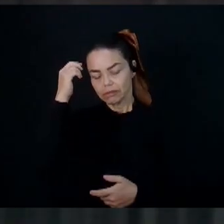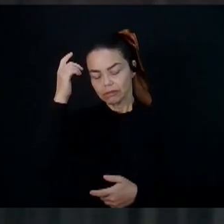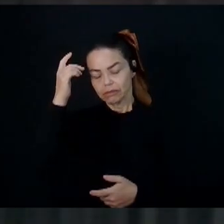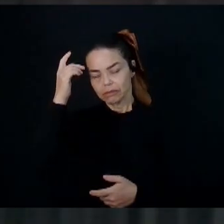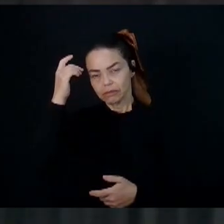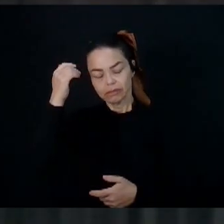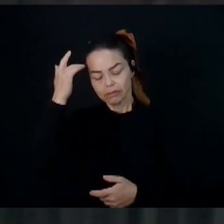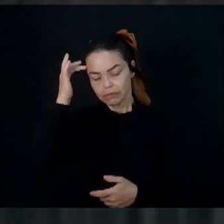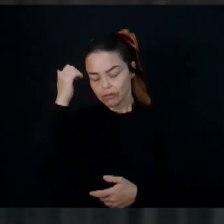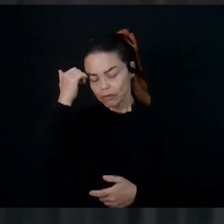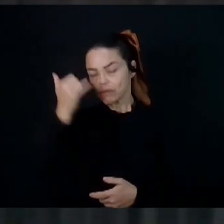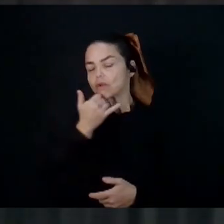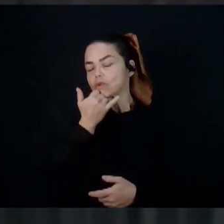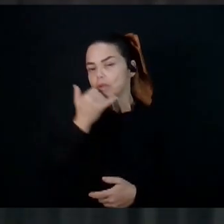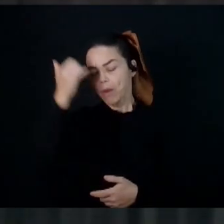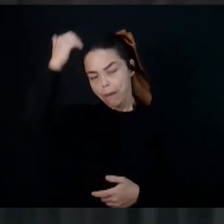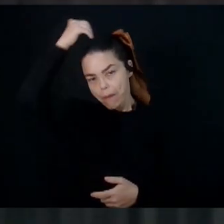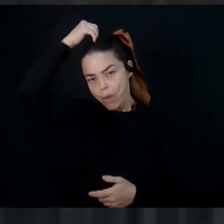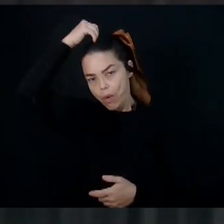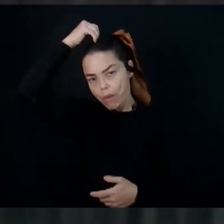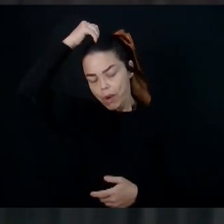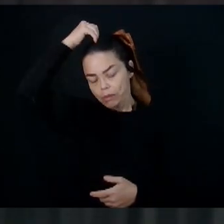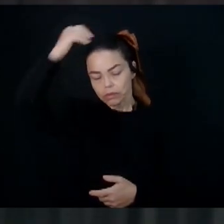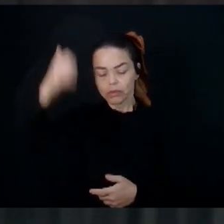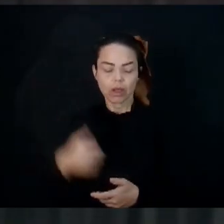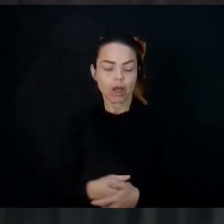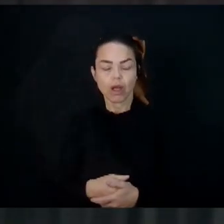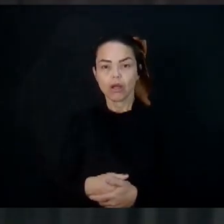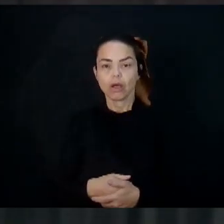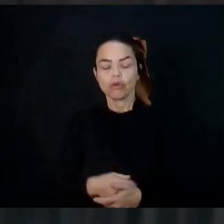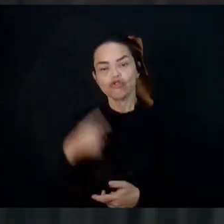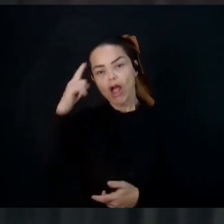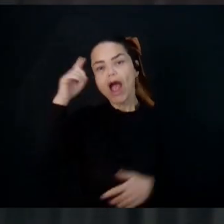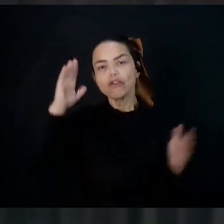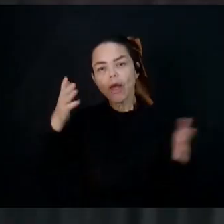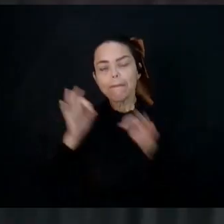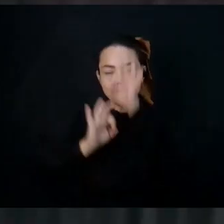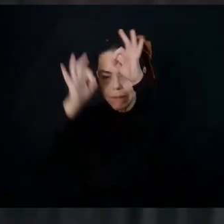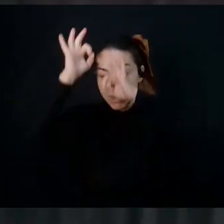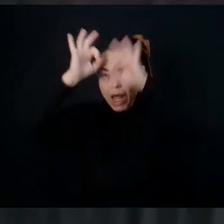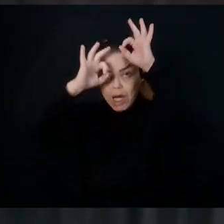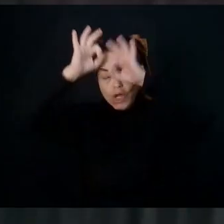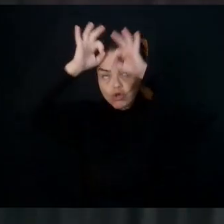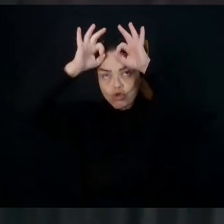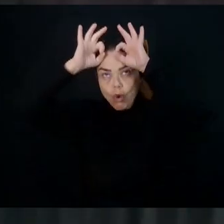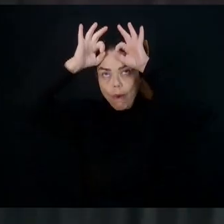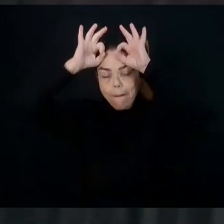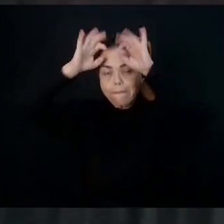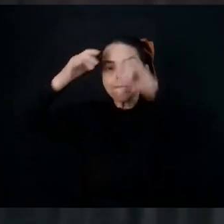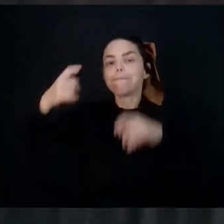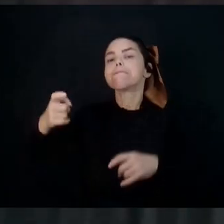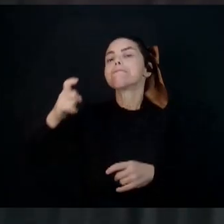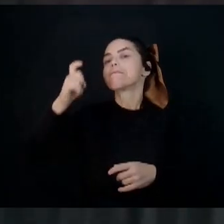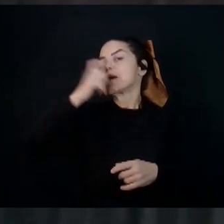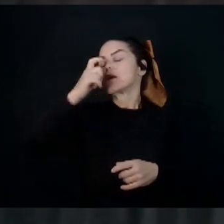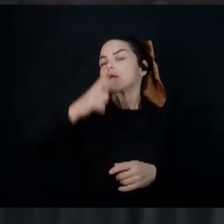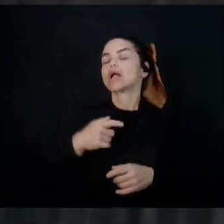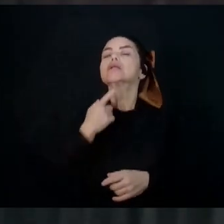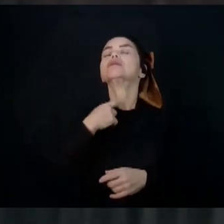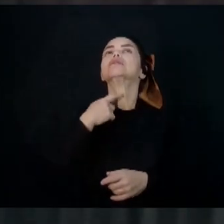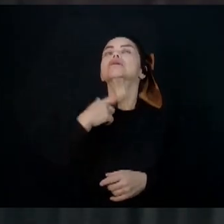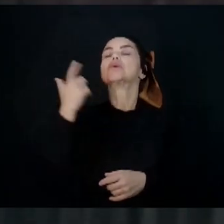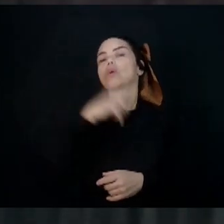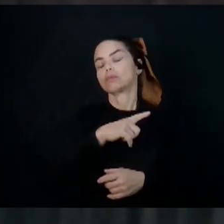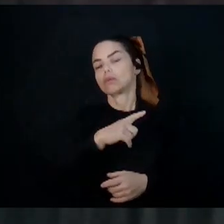sentir culpa. Existe ali uma intenção, ela deseja conquistar algo, adquirir, eu quero uma família,